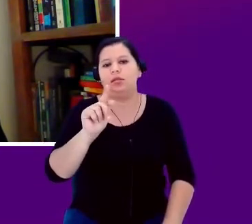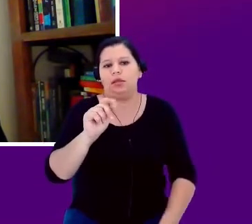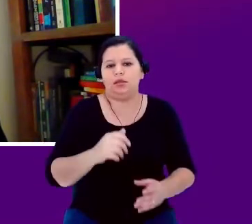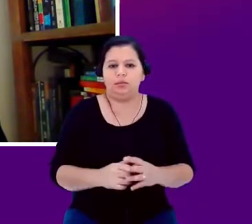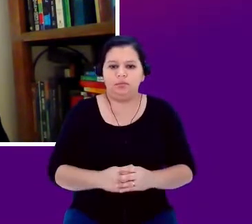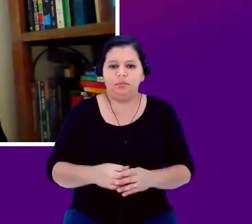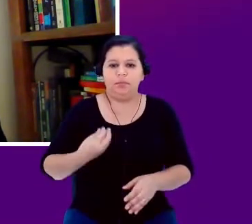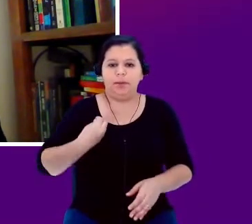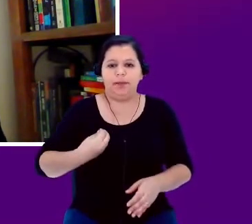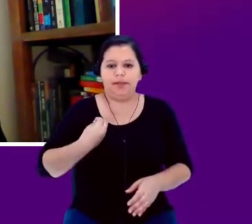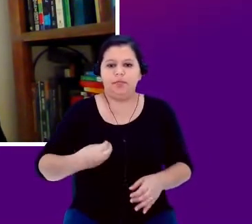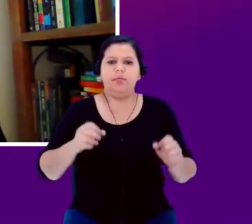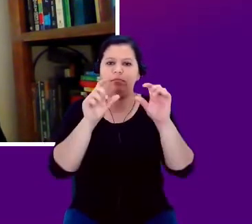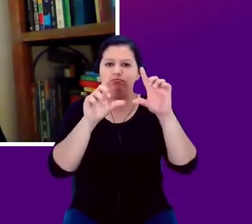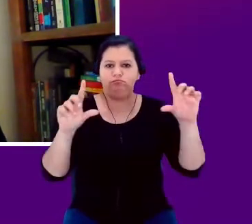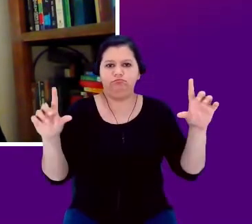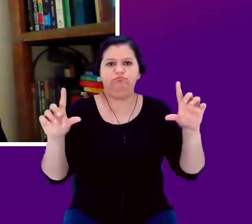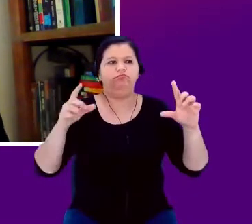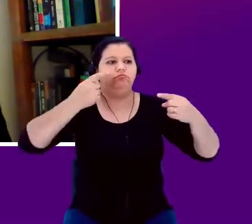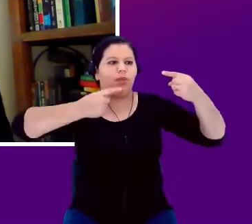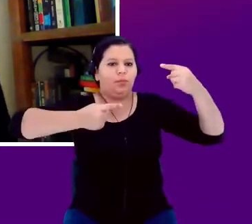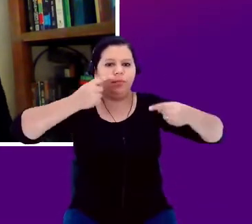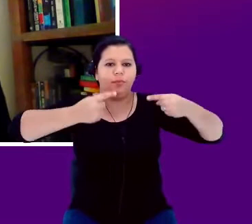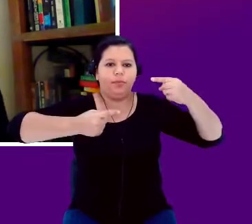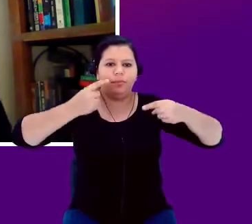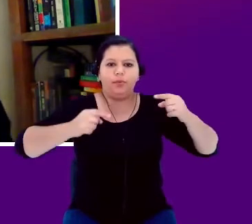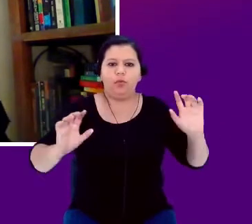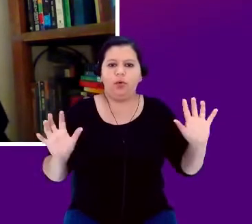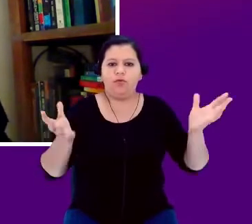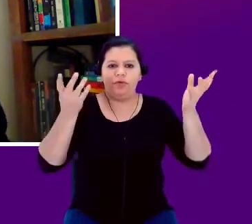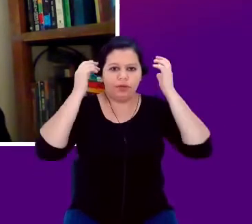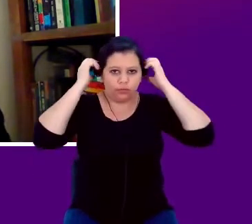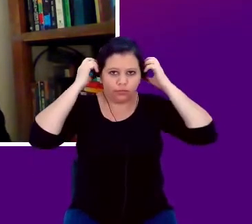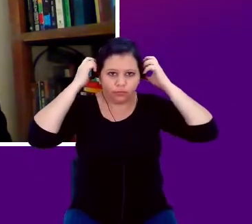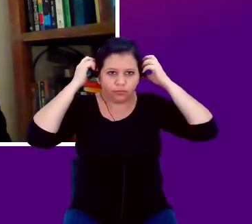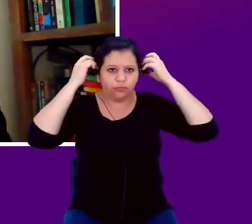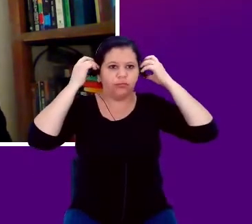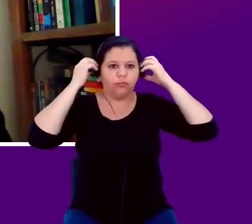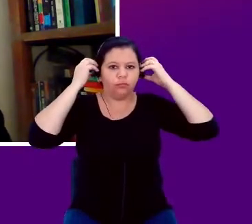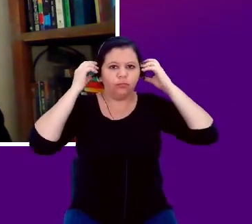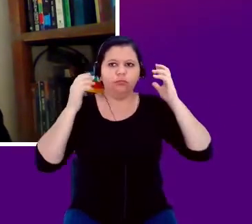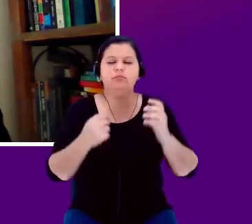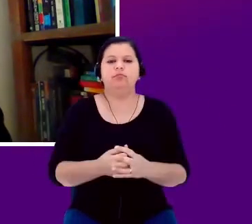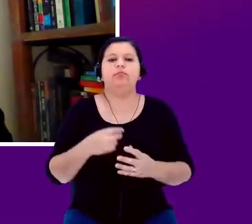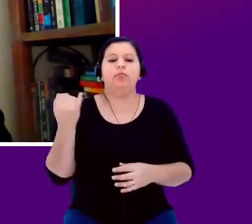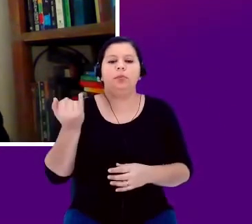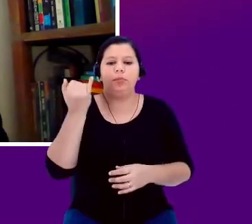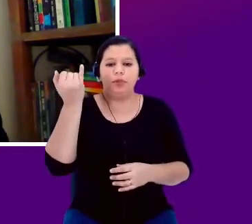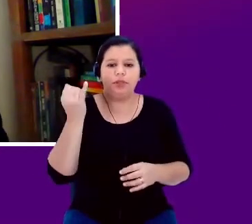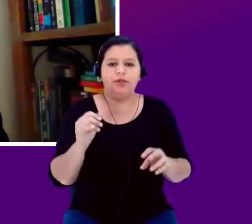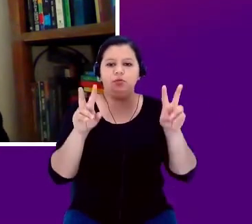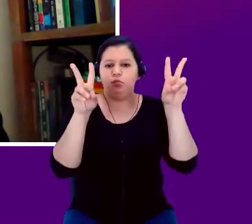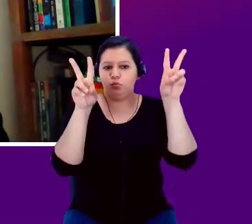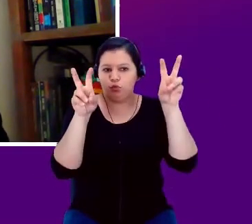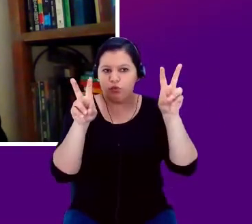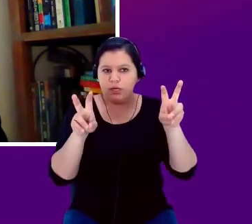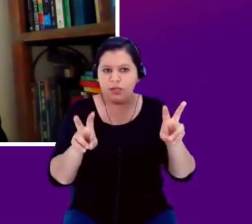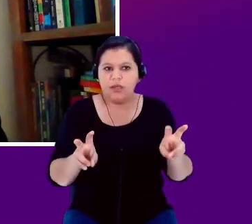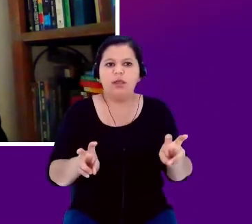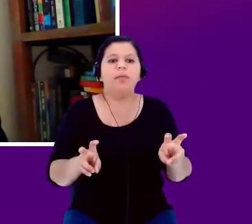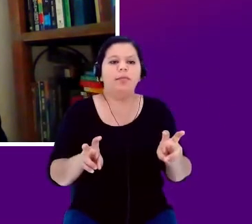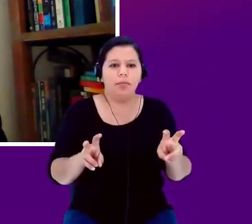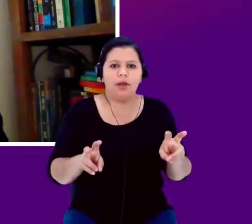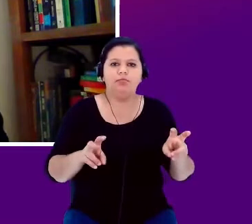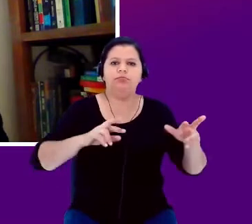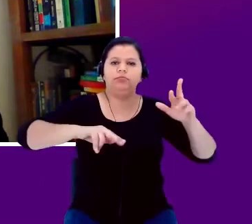participar desse evento, né, um evento extremamente importante no mercado seguro, né, discutindo os temas dos mais